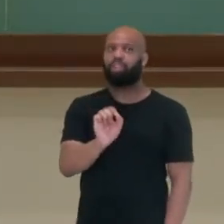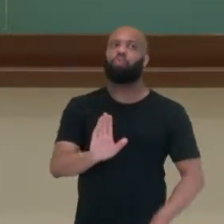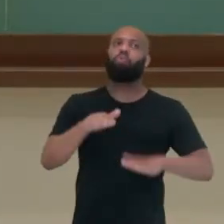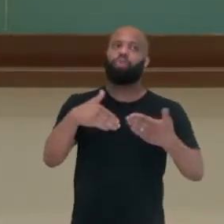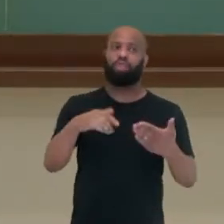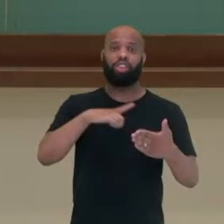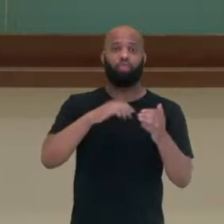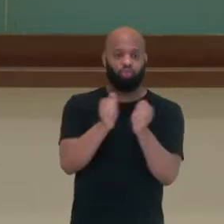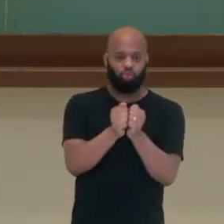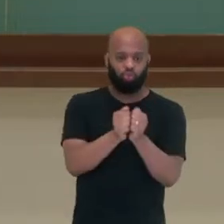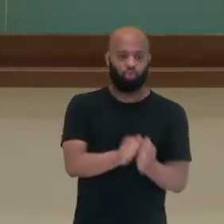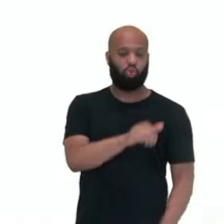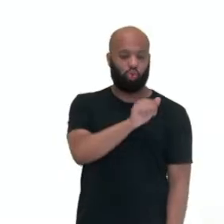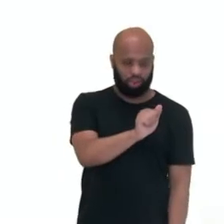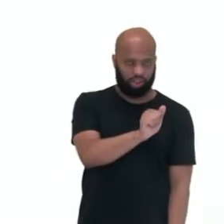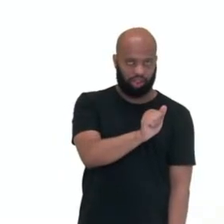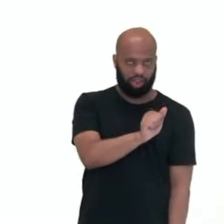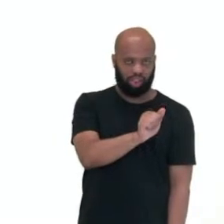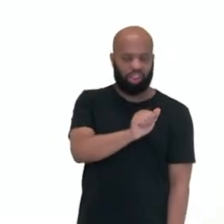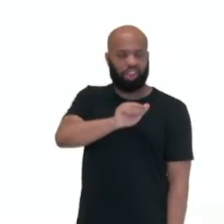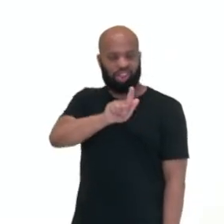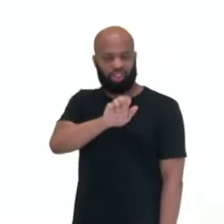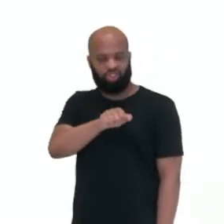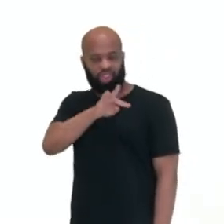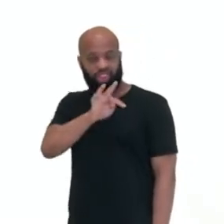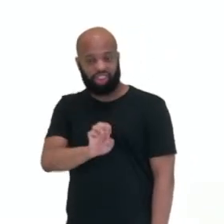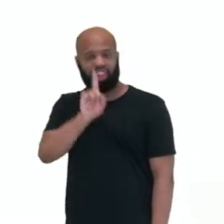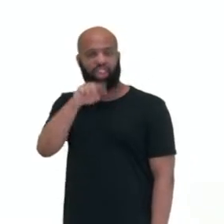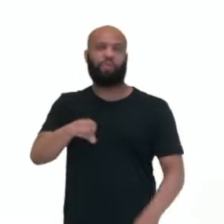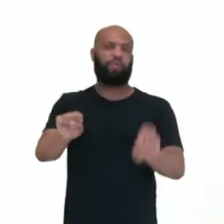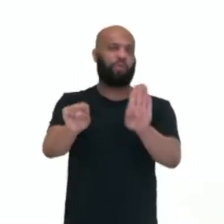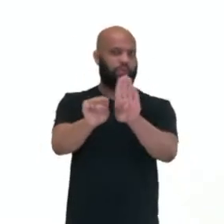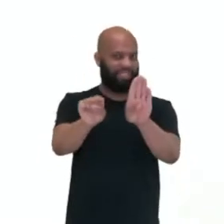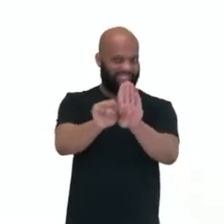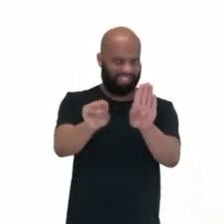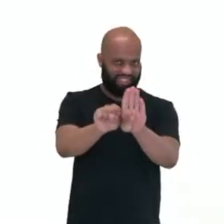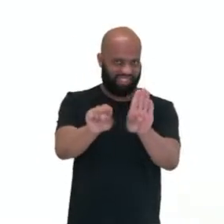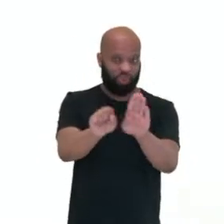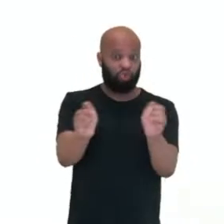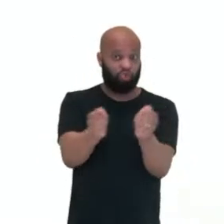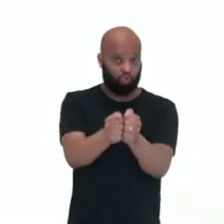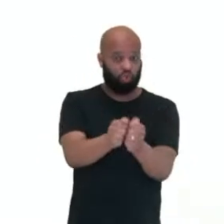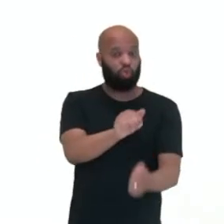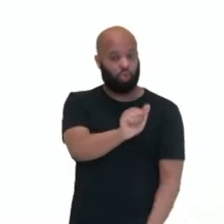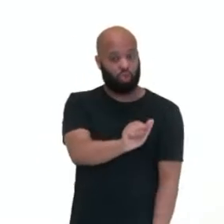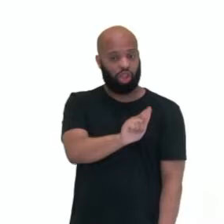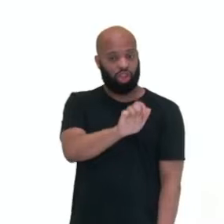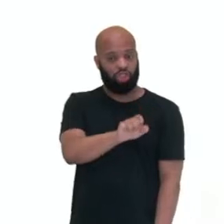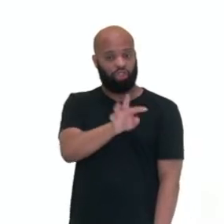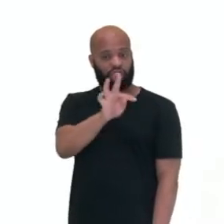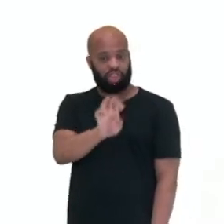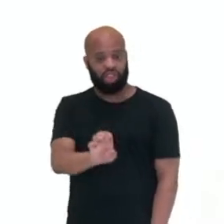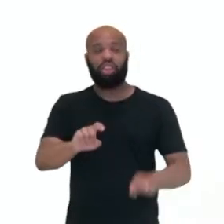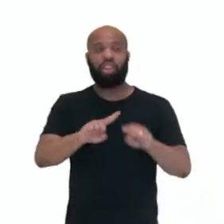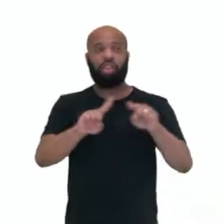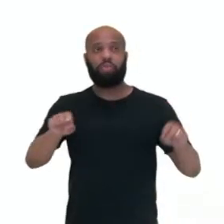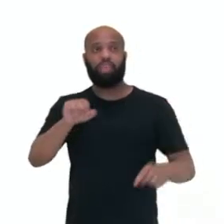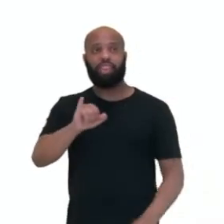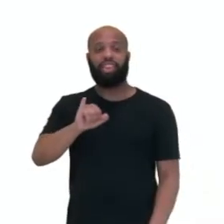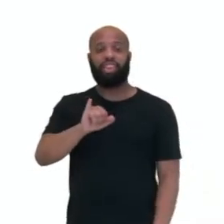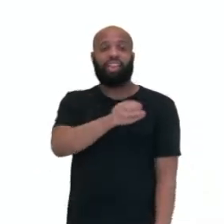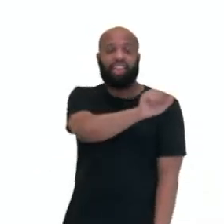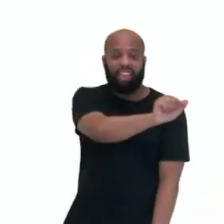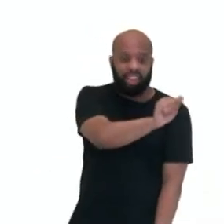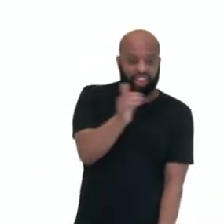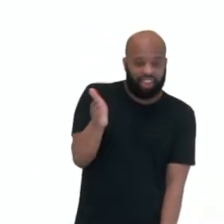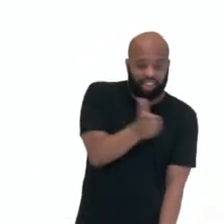está junto. Então, é o agente, esse substantivo aqui, ele é tudo junto. Agora, se eu for falar, a gente